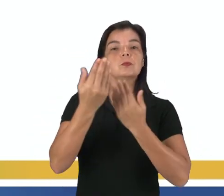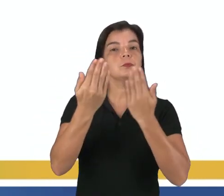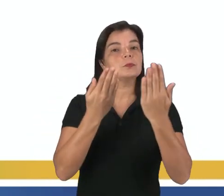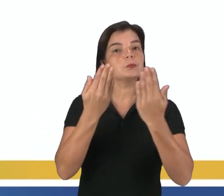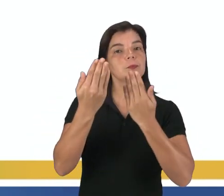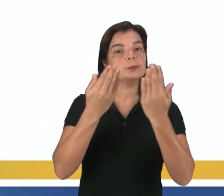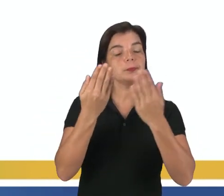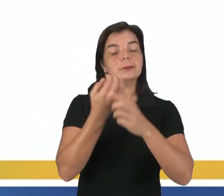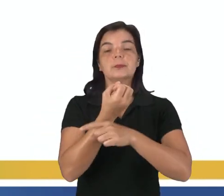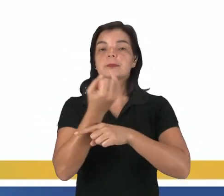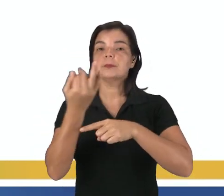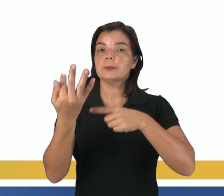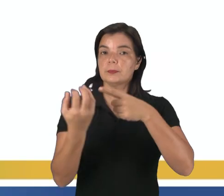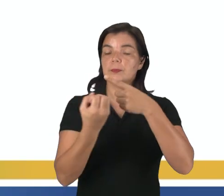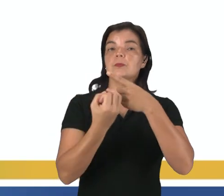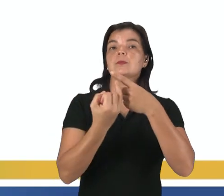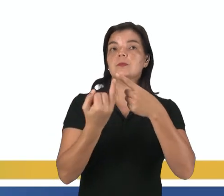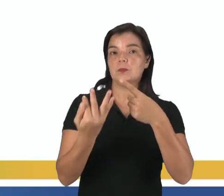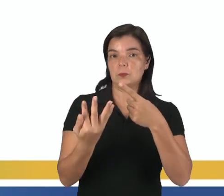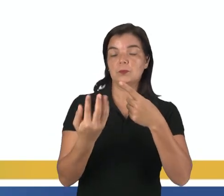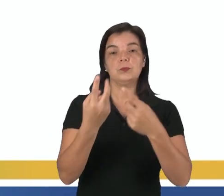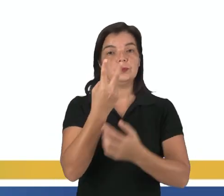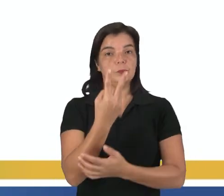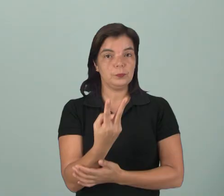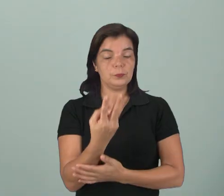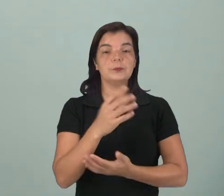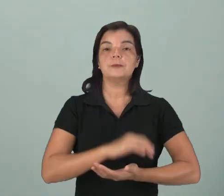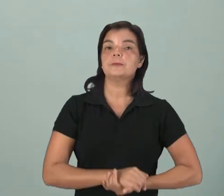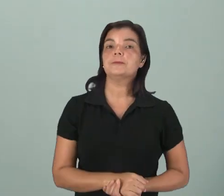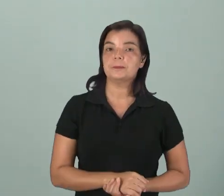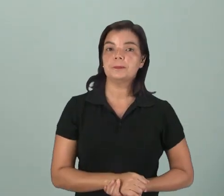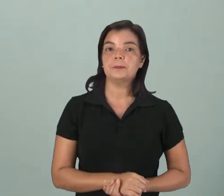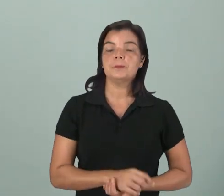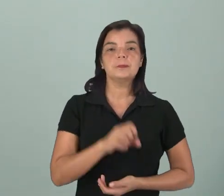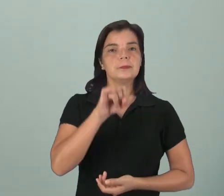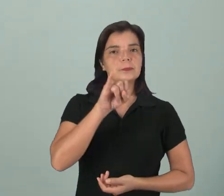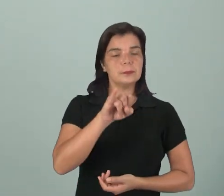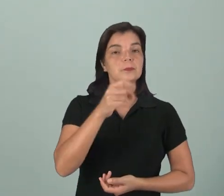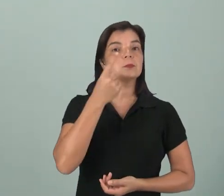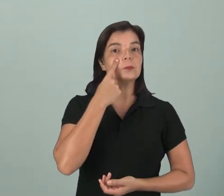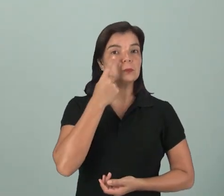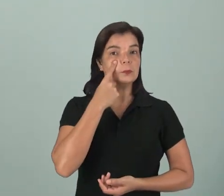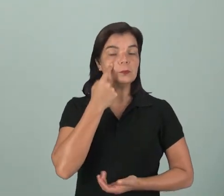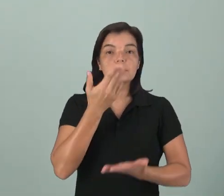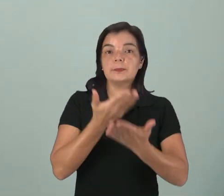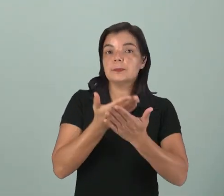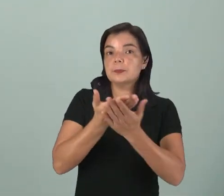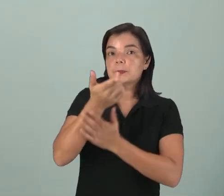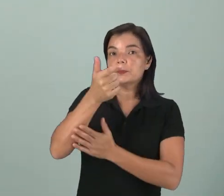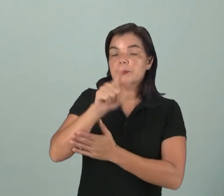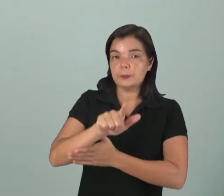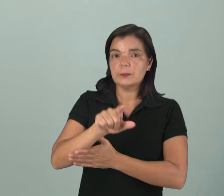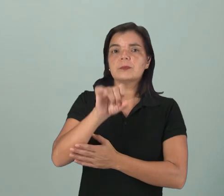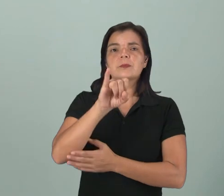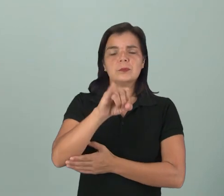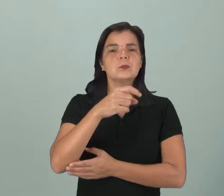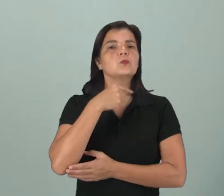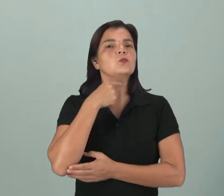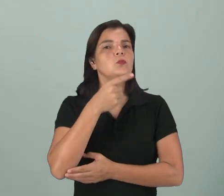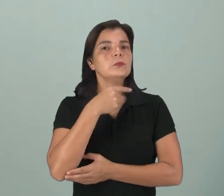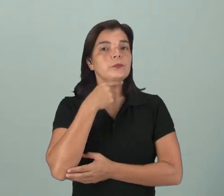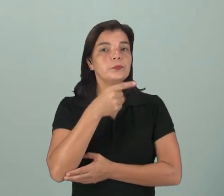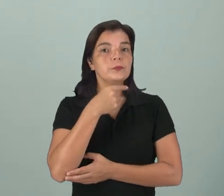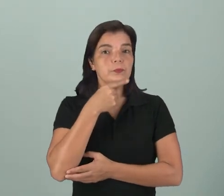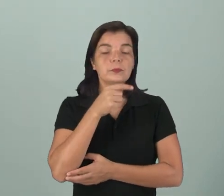também como se comparam duas frações. Se você quer assistir essa aula novamente, se você ficou com alguma